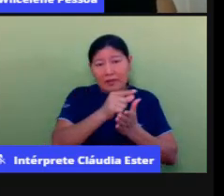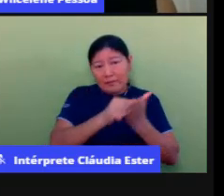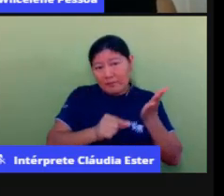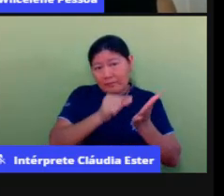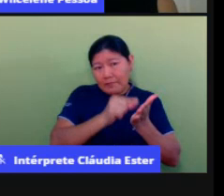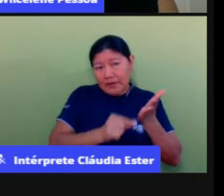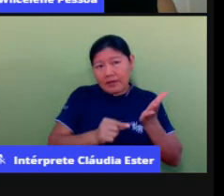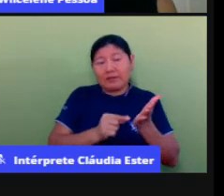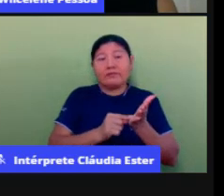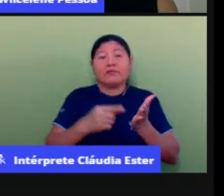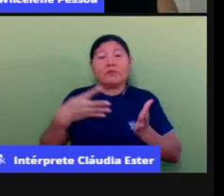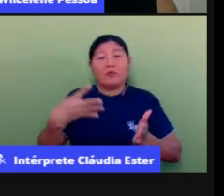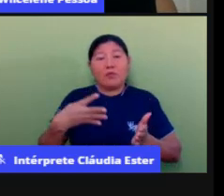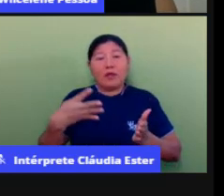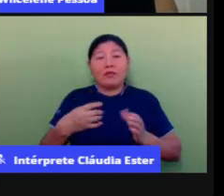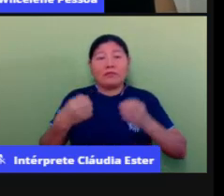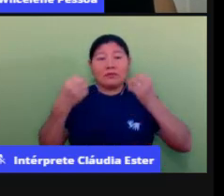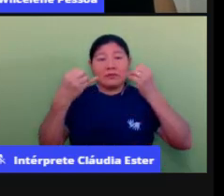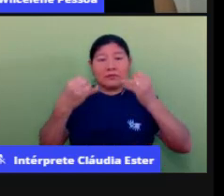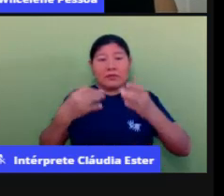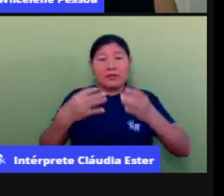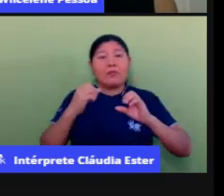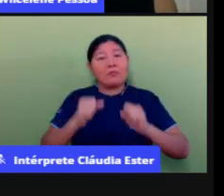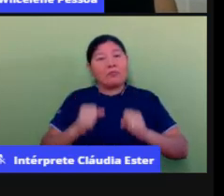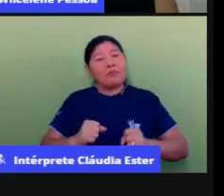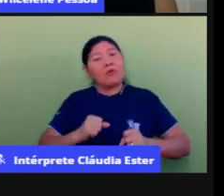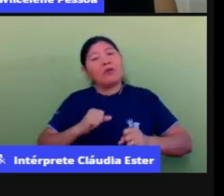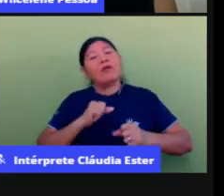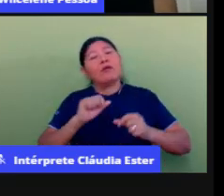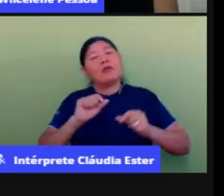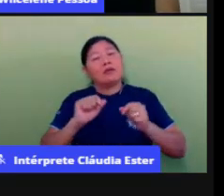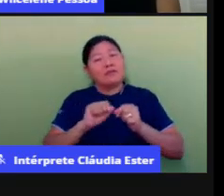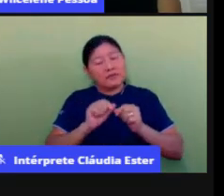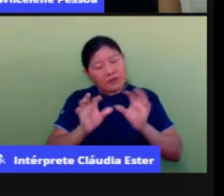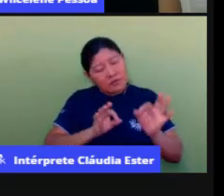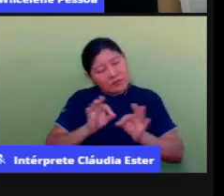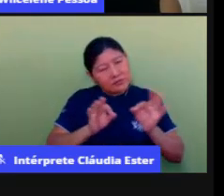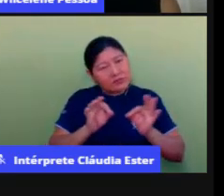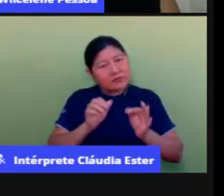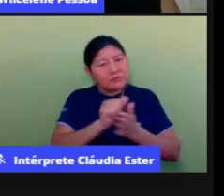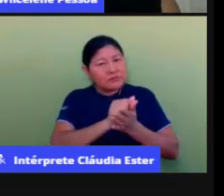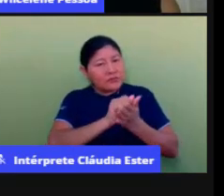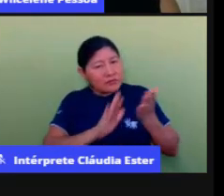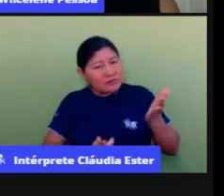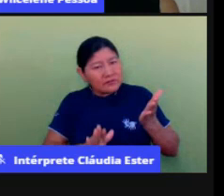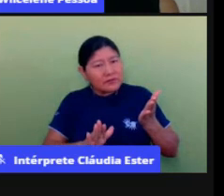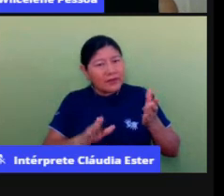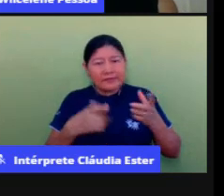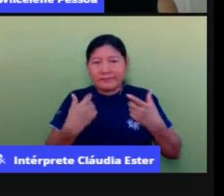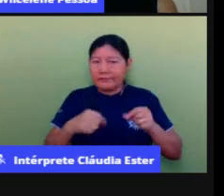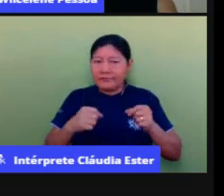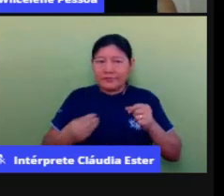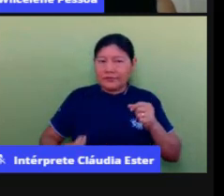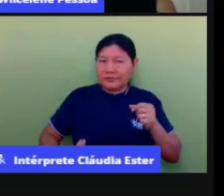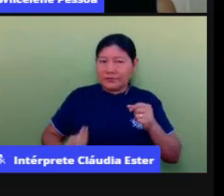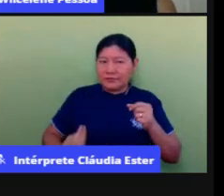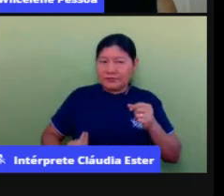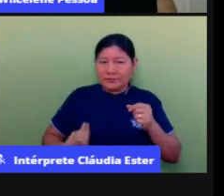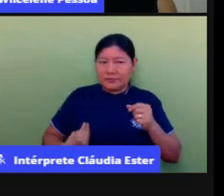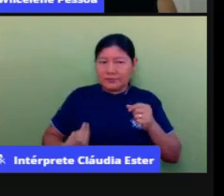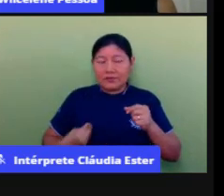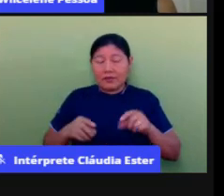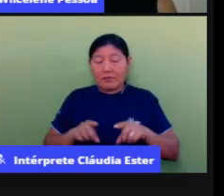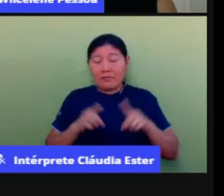dizer, poderão ser desenvolvidas atividades pedagógicas não presenciais, né? No que tange à educação